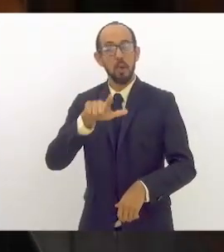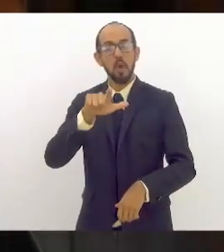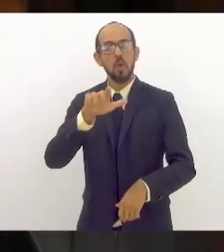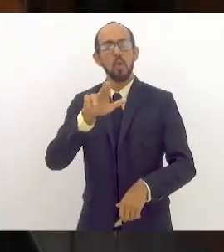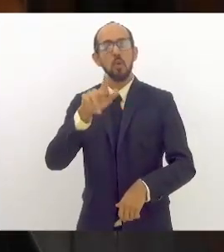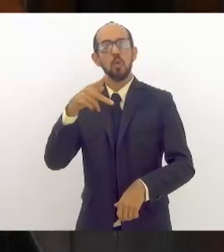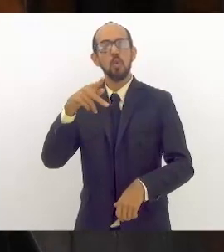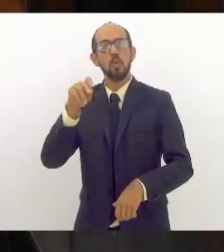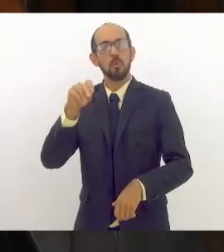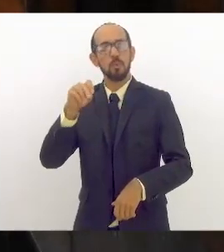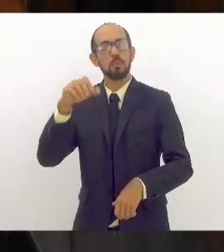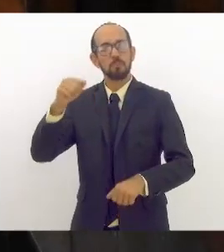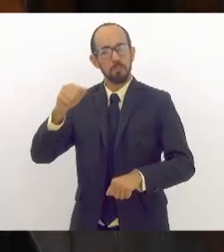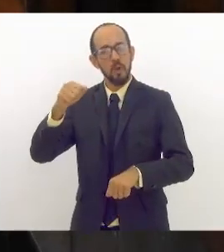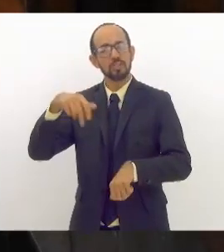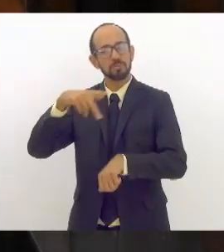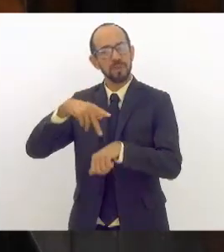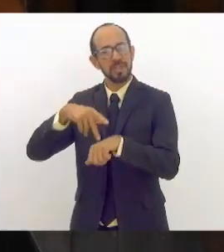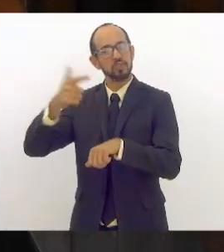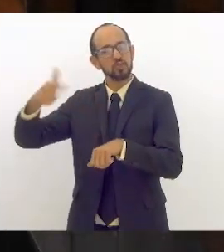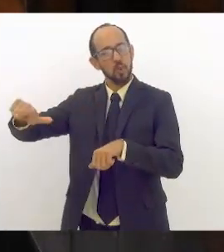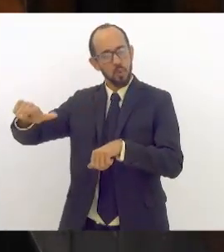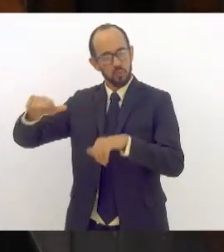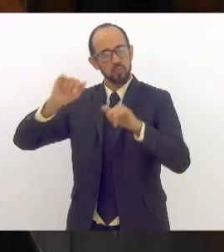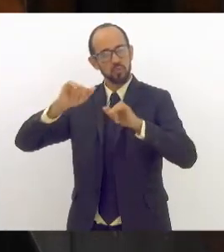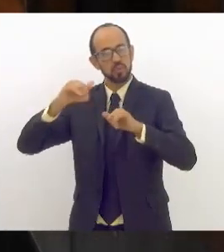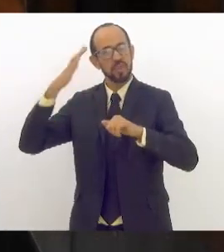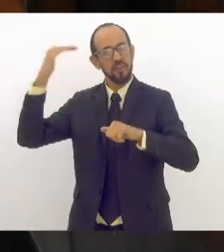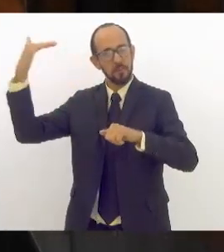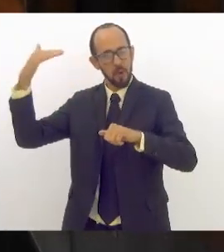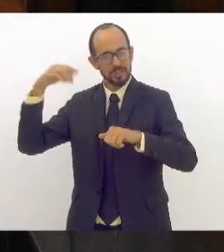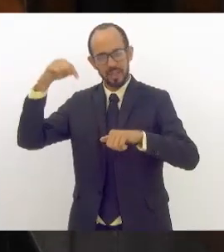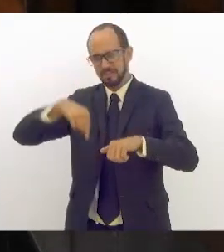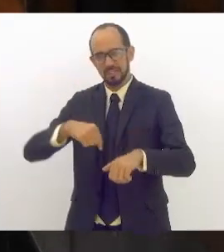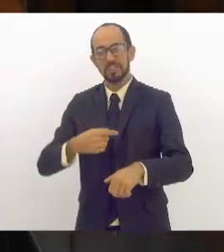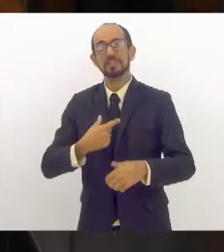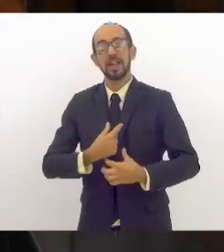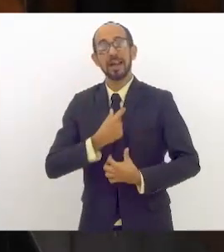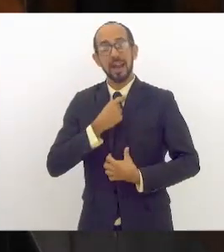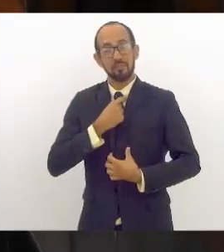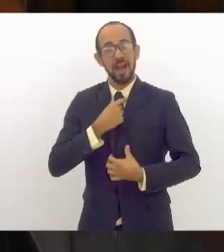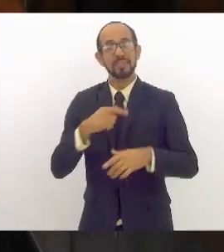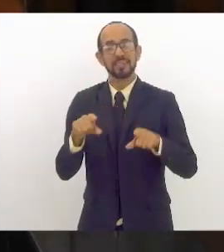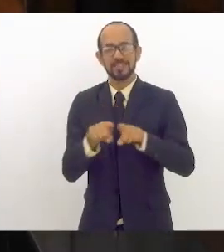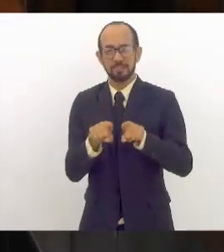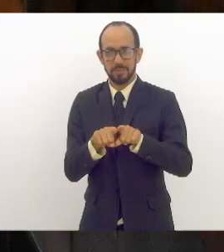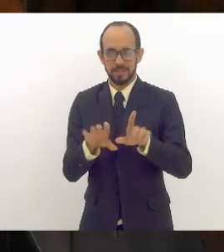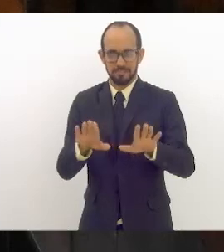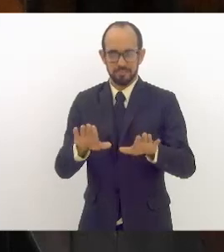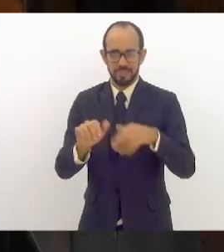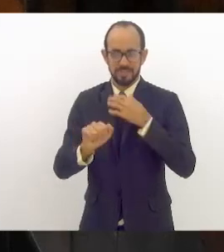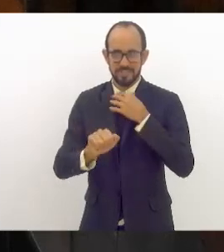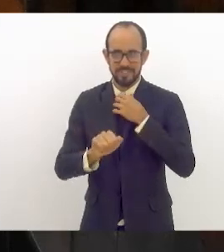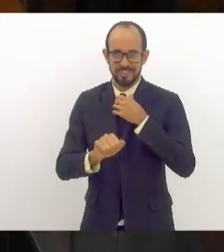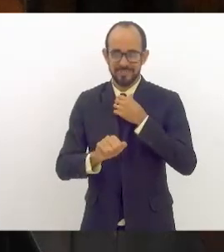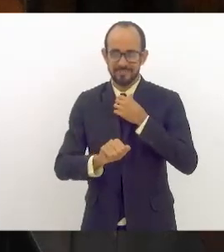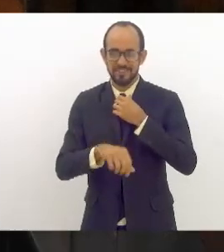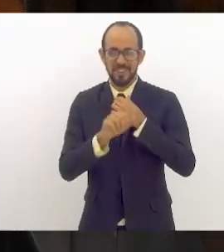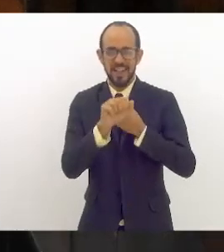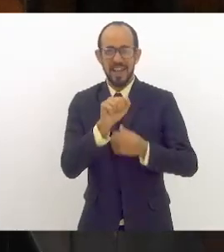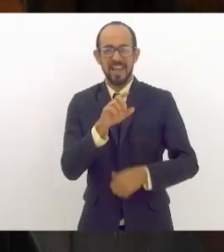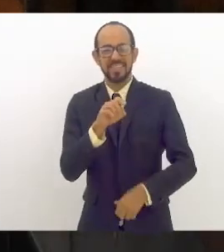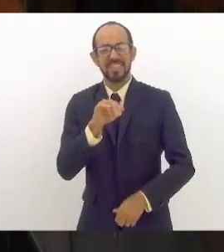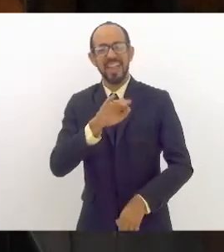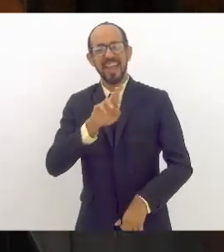outros países aqui eu tô lançando a campanha e a gravata agora eu lanço aqui para que agora o pessoal da derja lá na